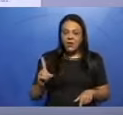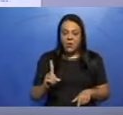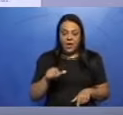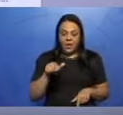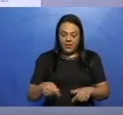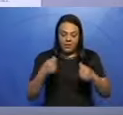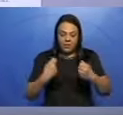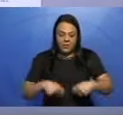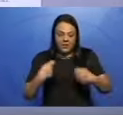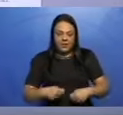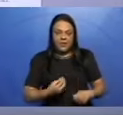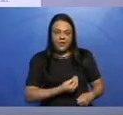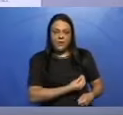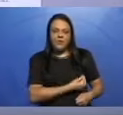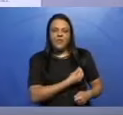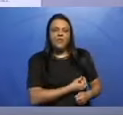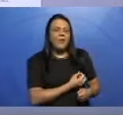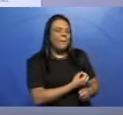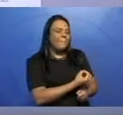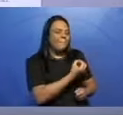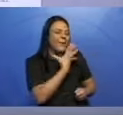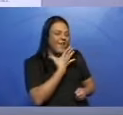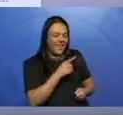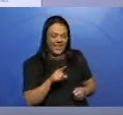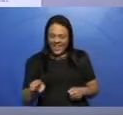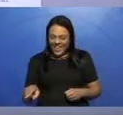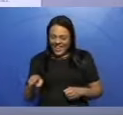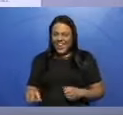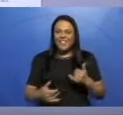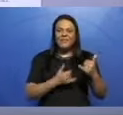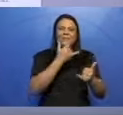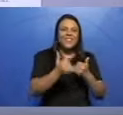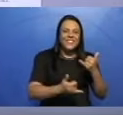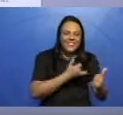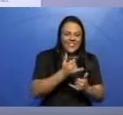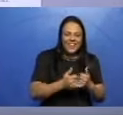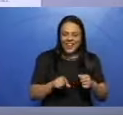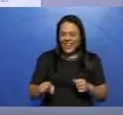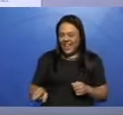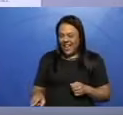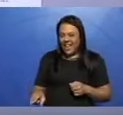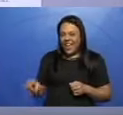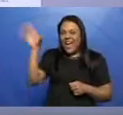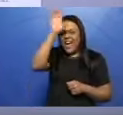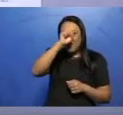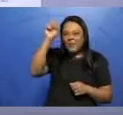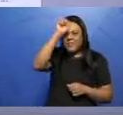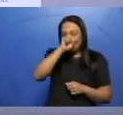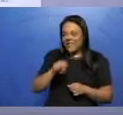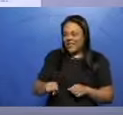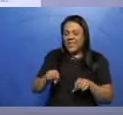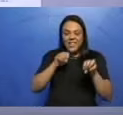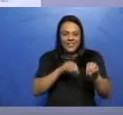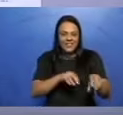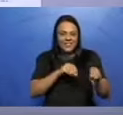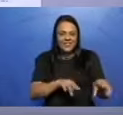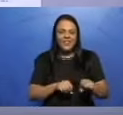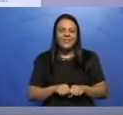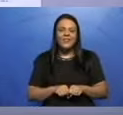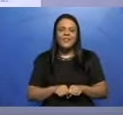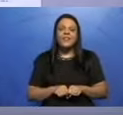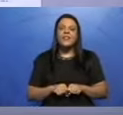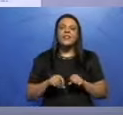infância. Com tempo para brincar, aprender e também ensinar. Da Fundação Abrinq. Lembram que eu até